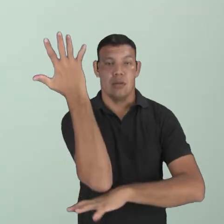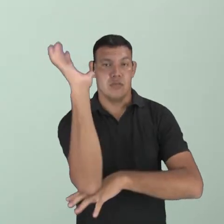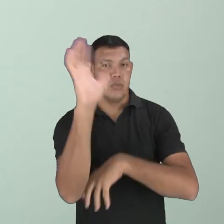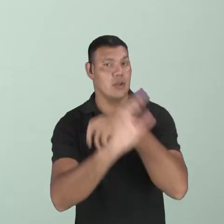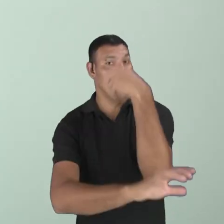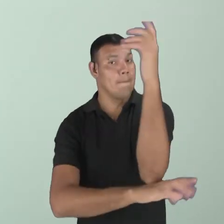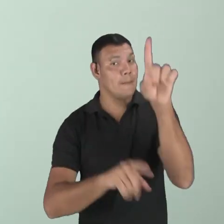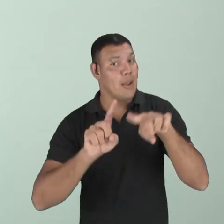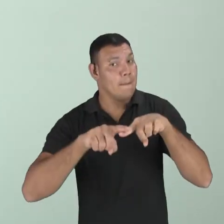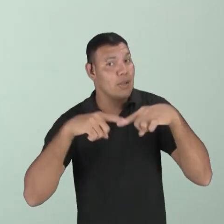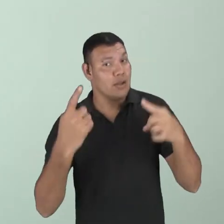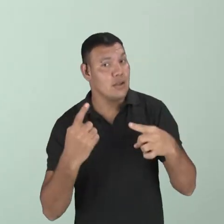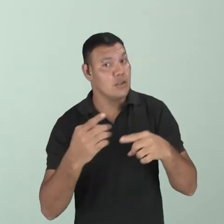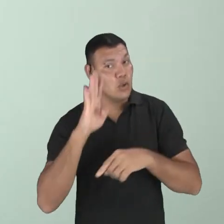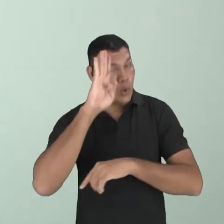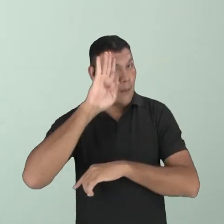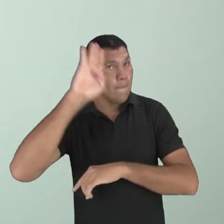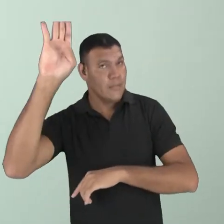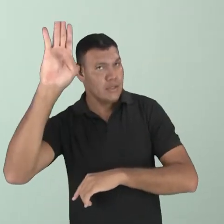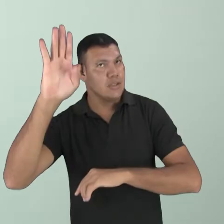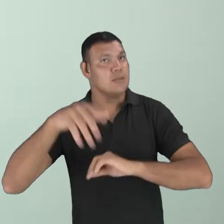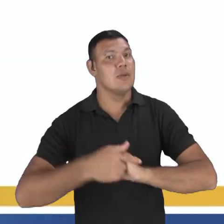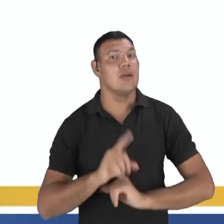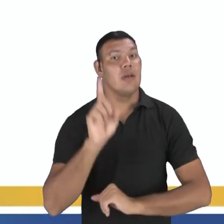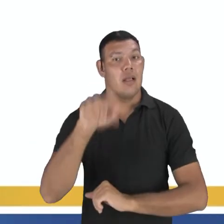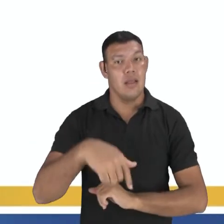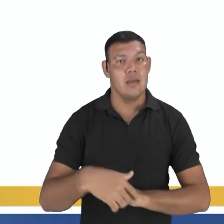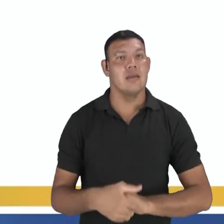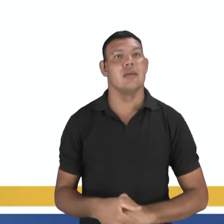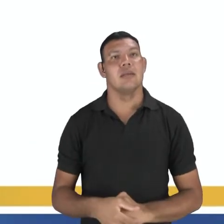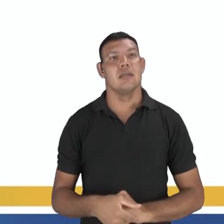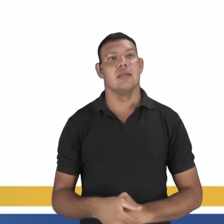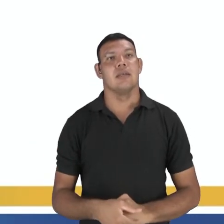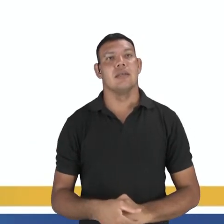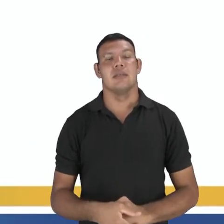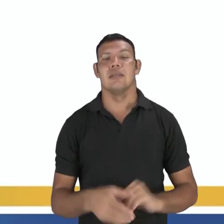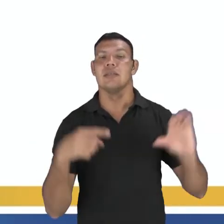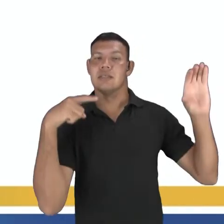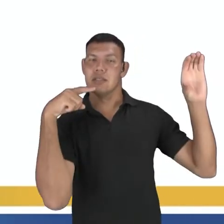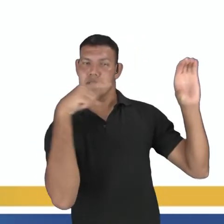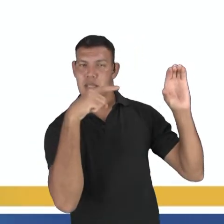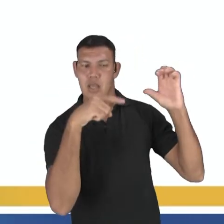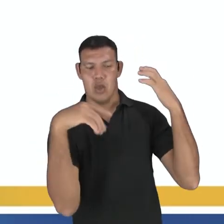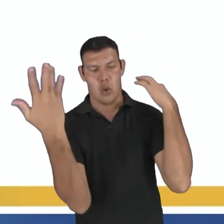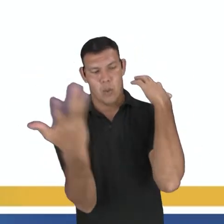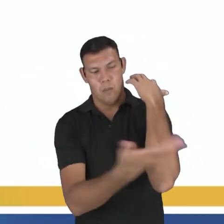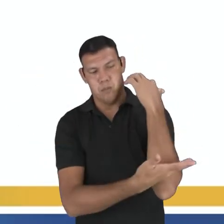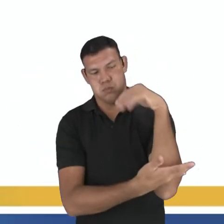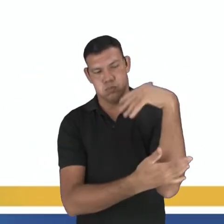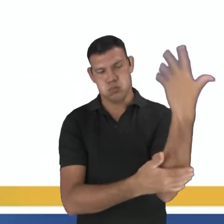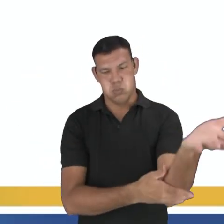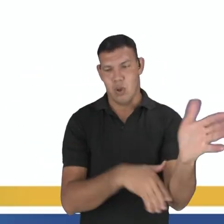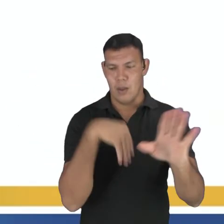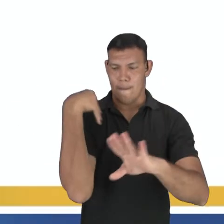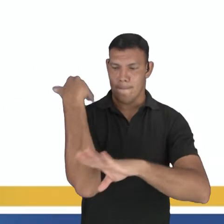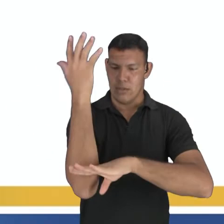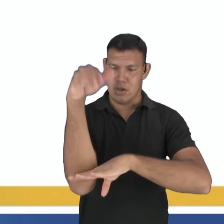portugueses, é exatamente a nossa alternativa C, o desmatamento, tá bom?